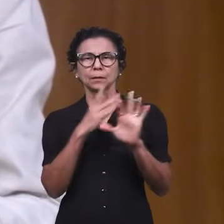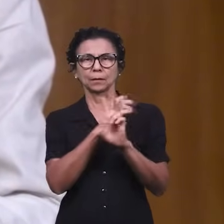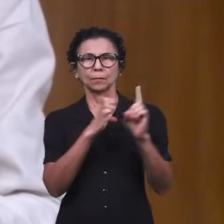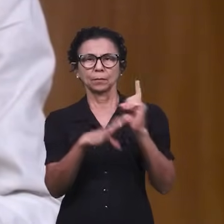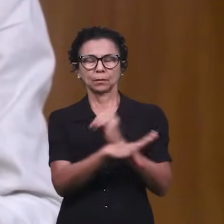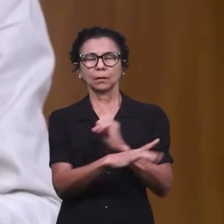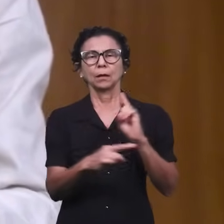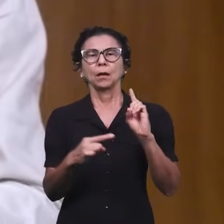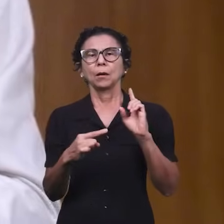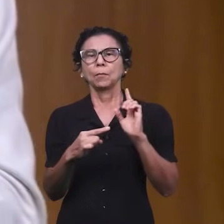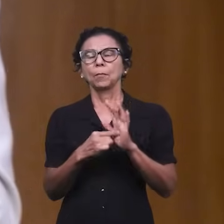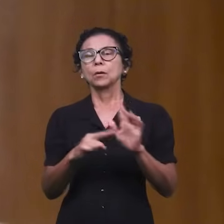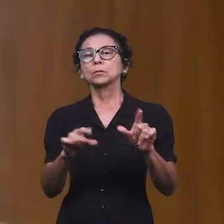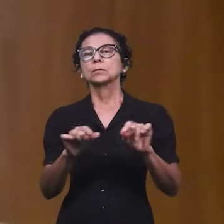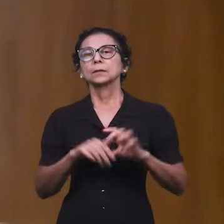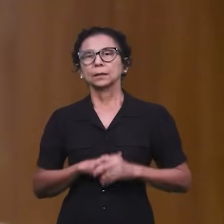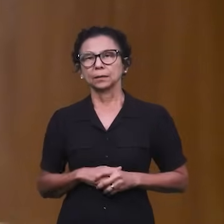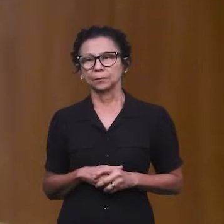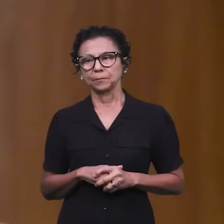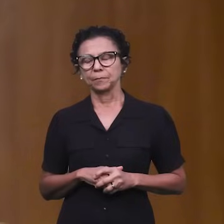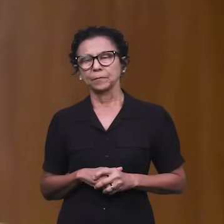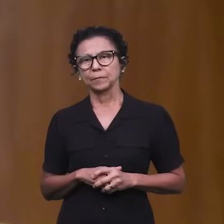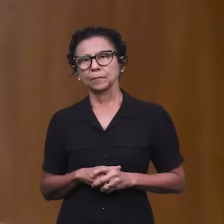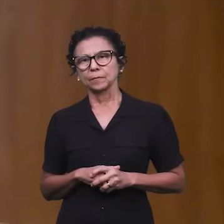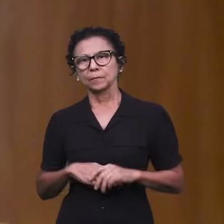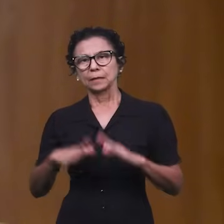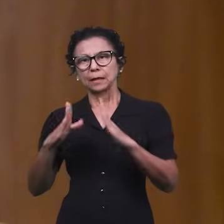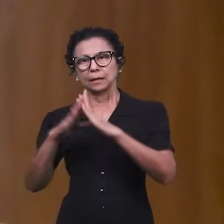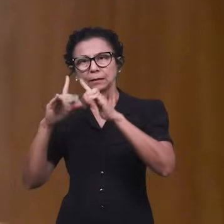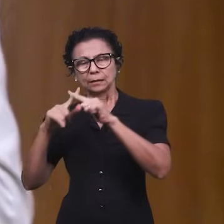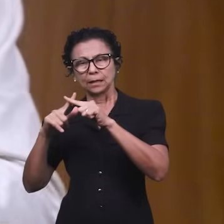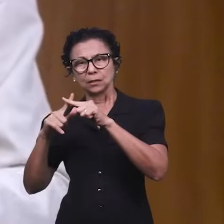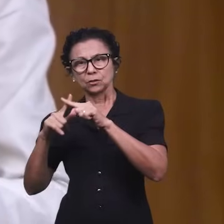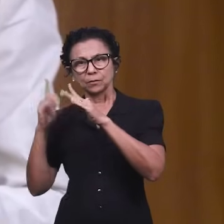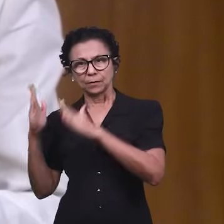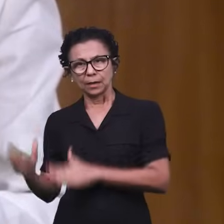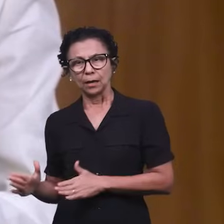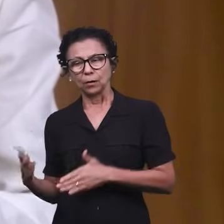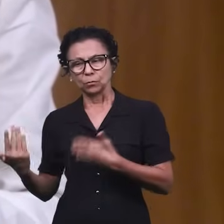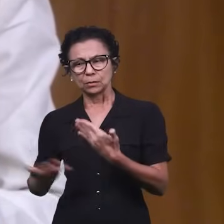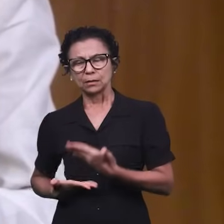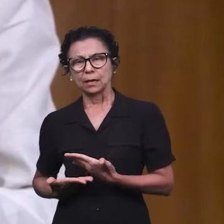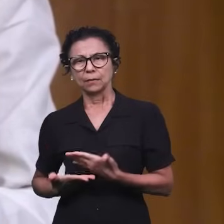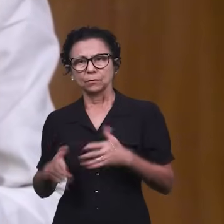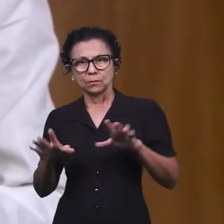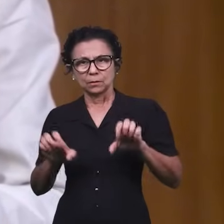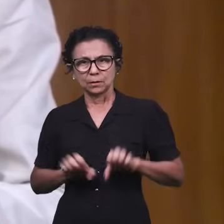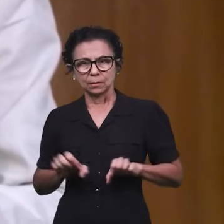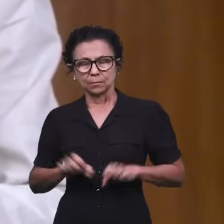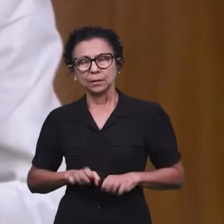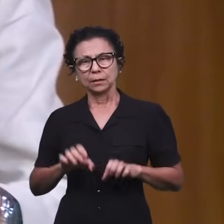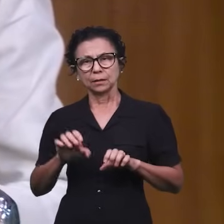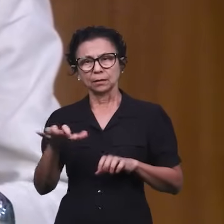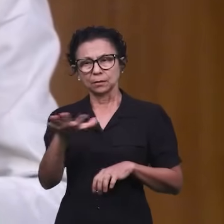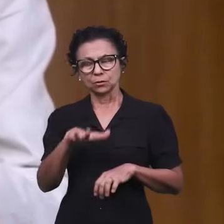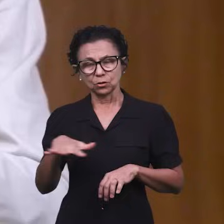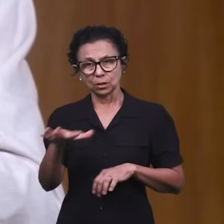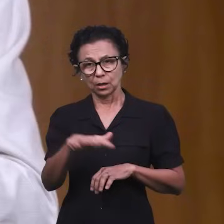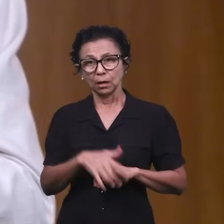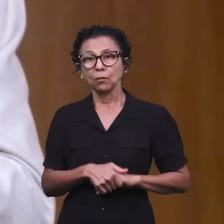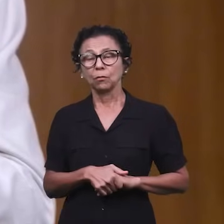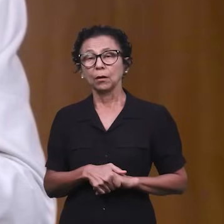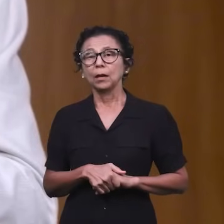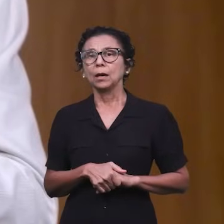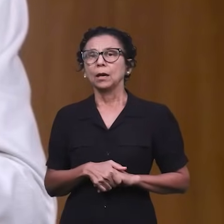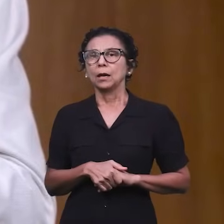juízo. Por quê? Porque a mensagem ela é maior do que o mensageiro. O mensageiro passa. Foram